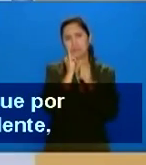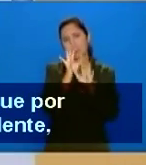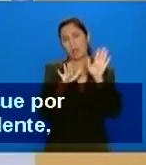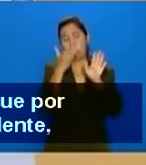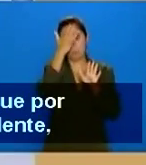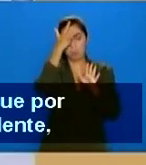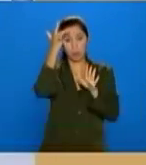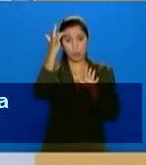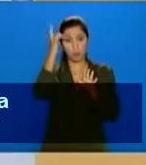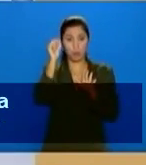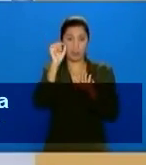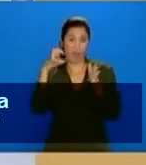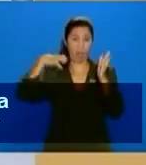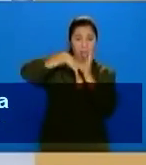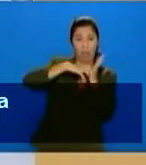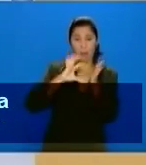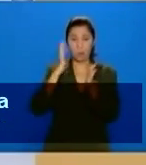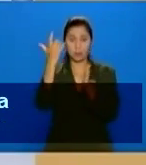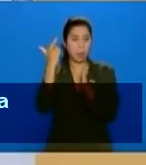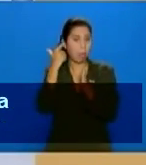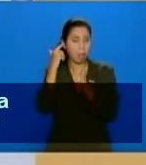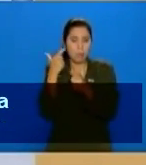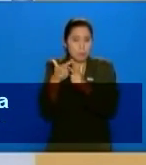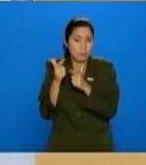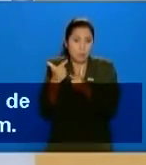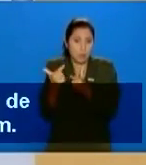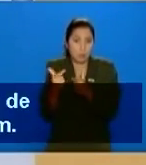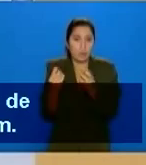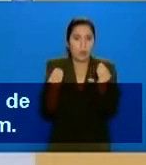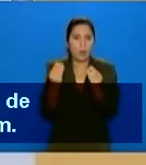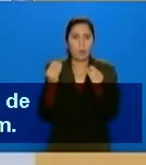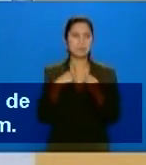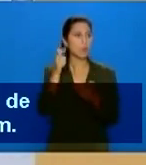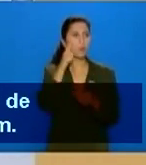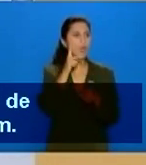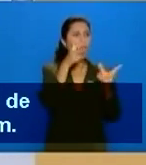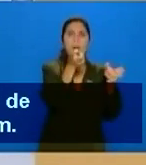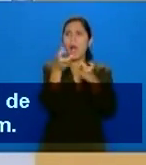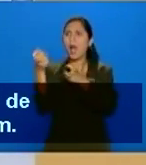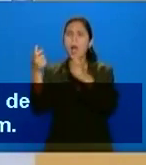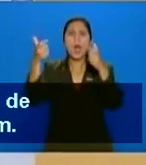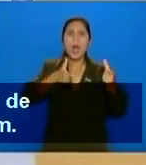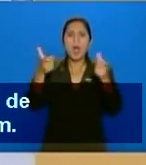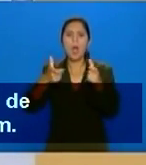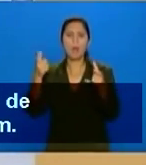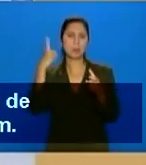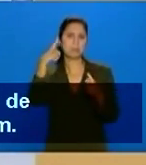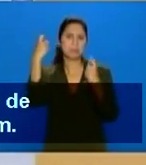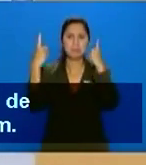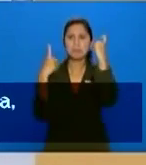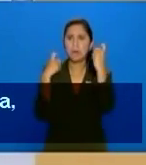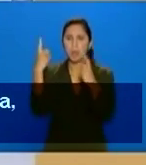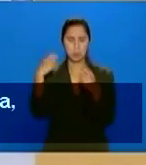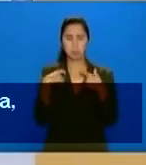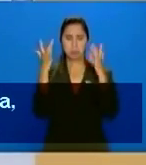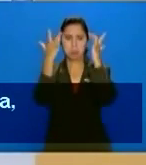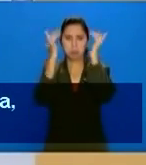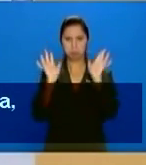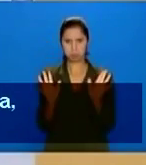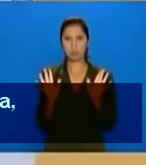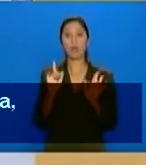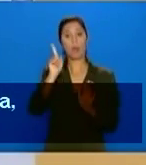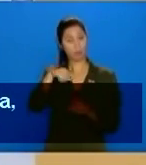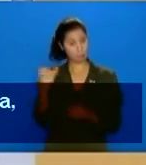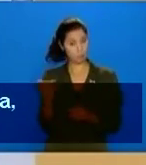acaso não tenha, sofreu algum acidente e não tem essa porção da orelha, o que acontece? Ela não consegue perceber de que localização o som vem. Então,